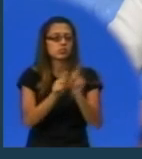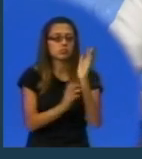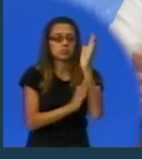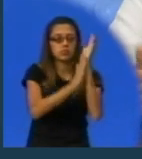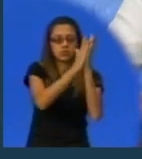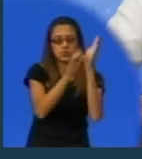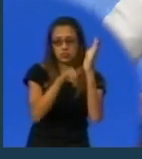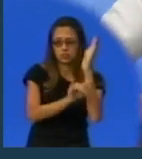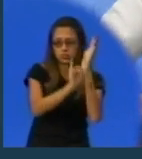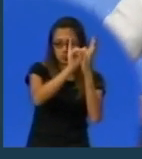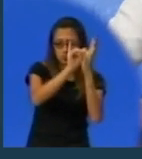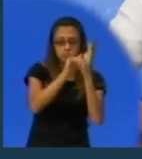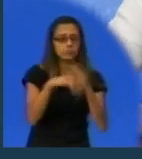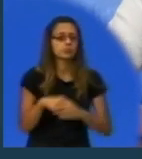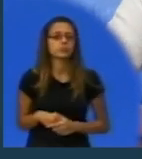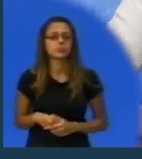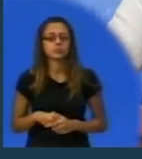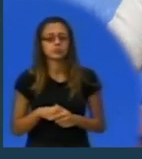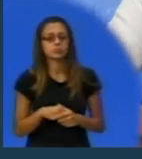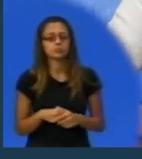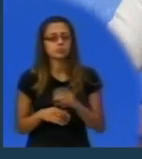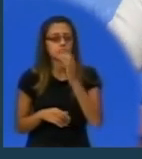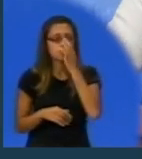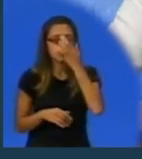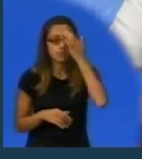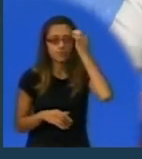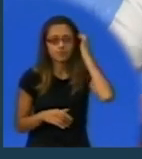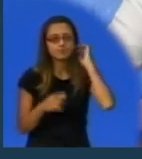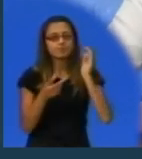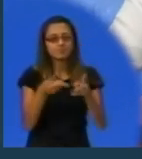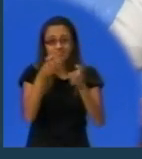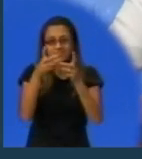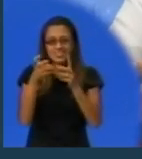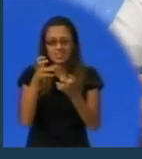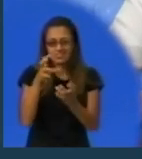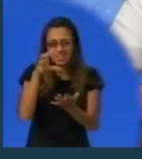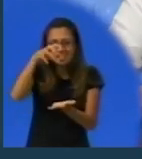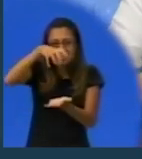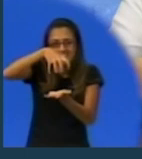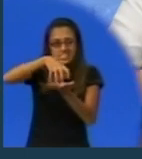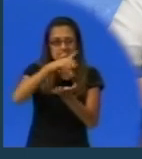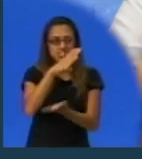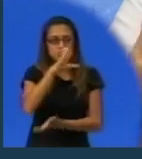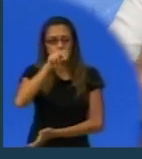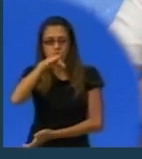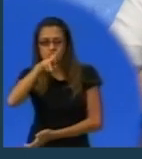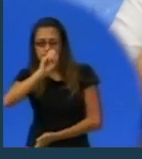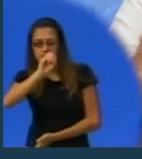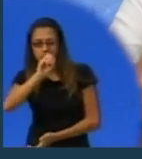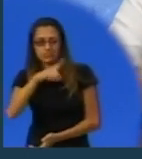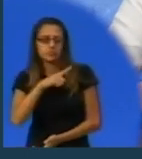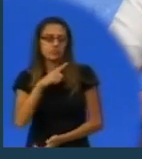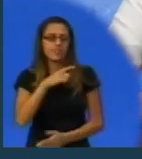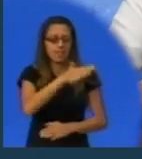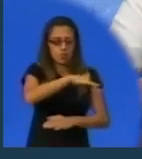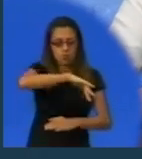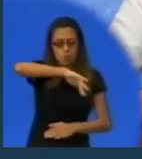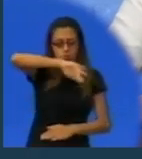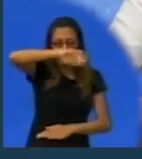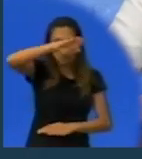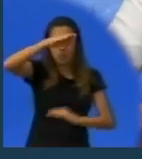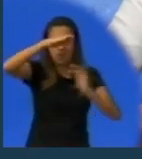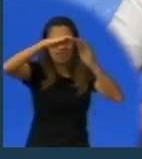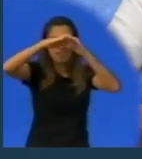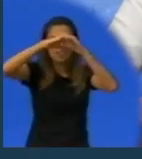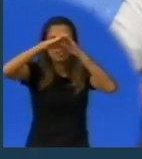curva, uma distribuição mais central. Então, essa é uma curva que apresenta uma característica